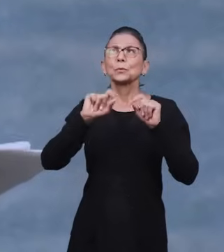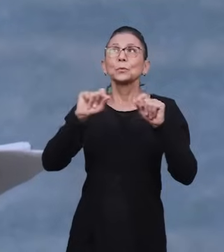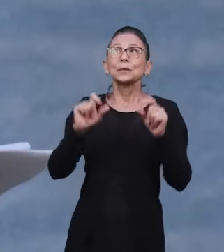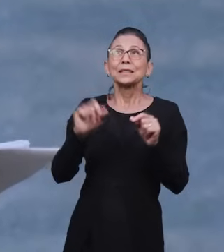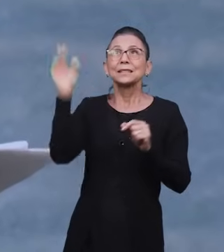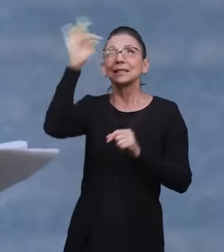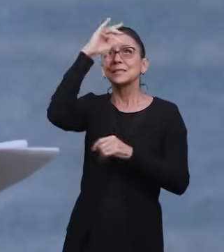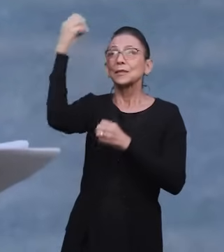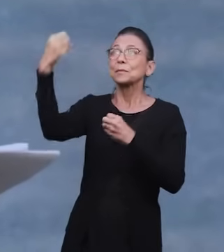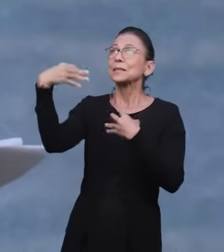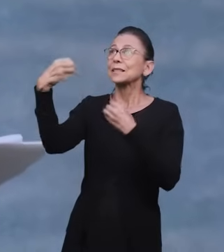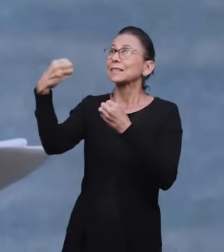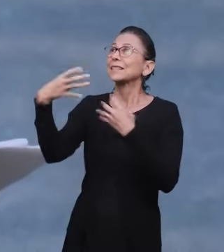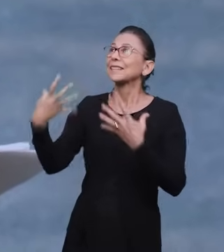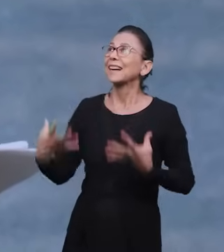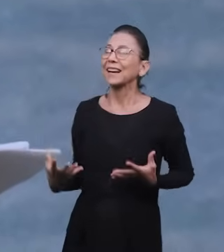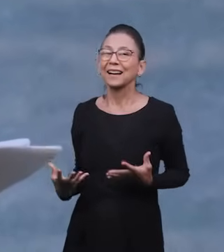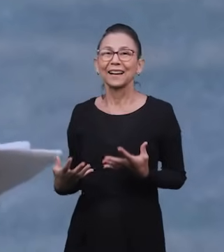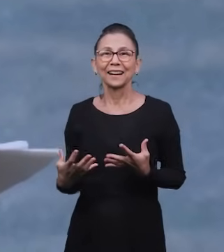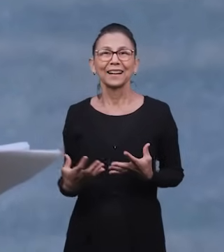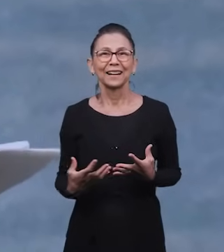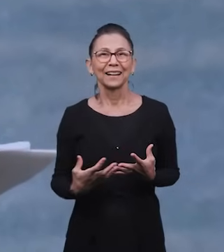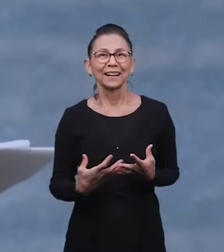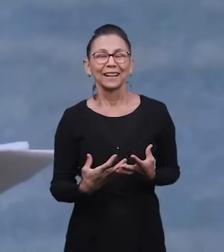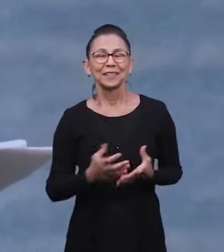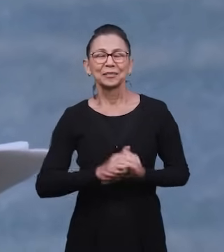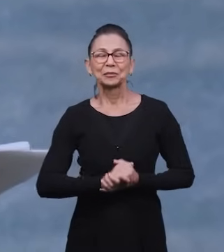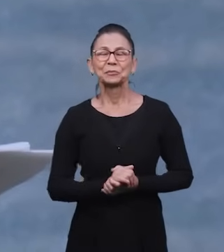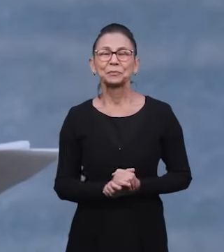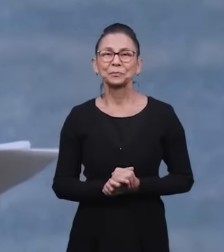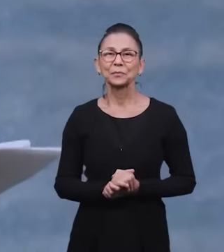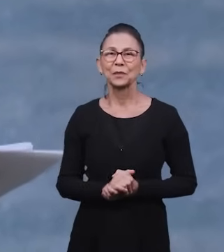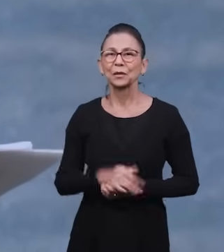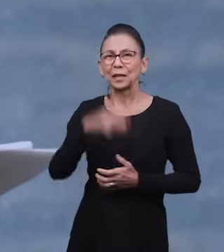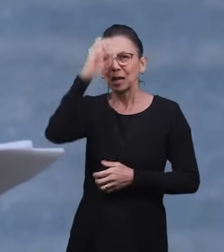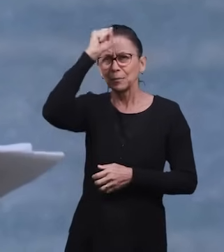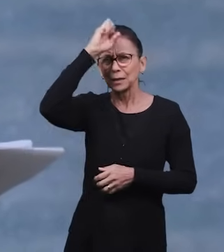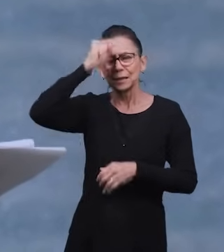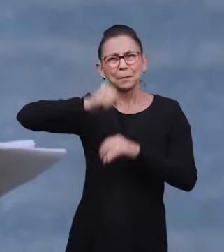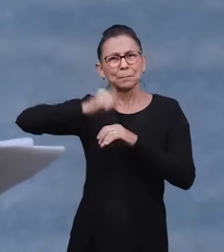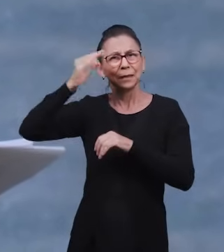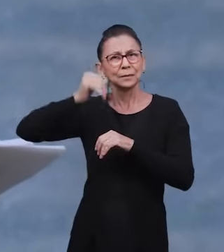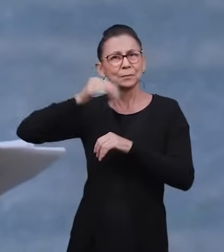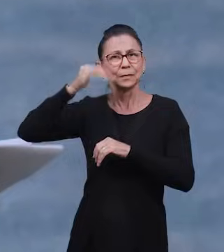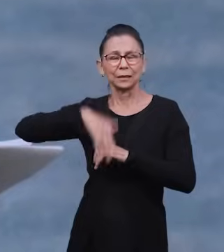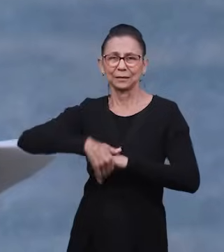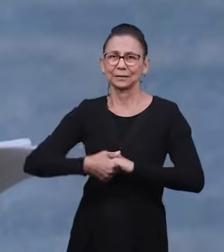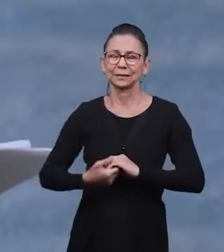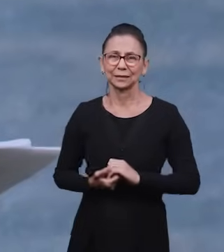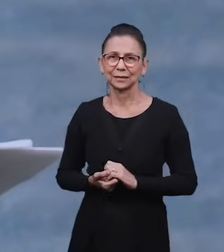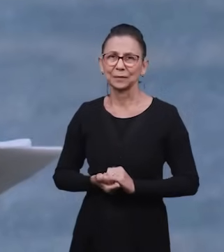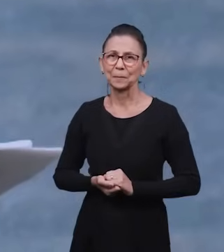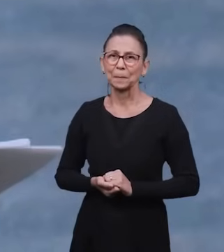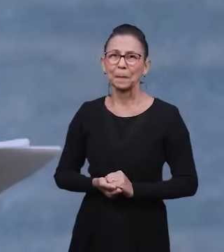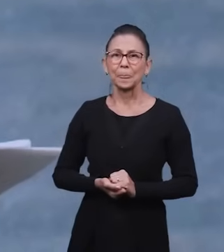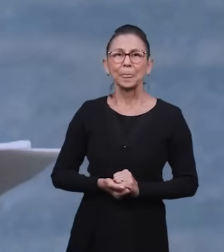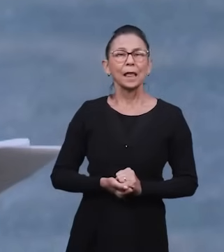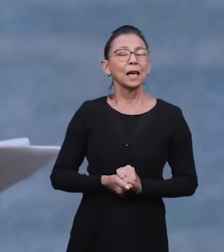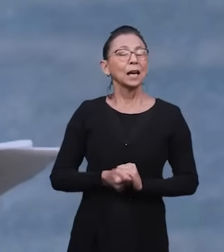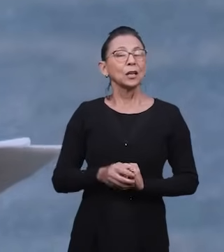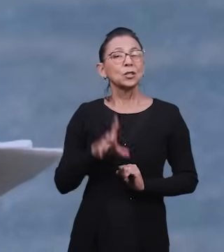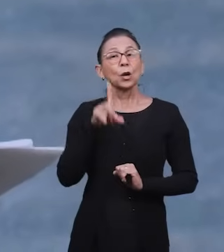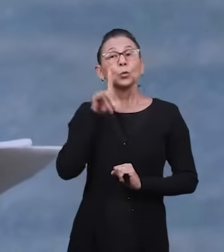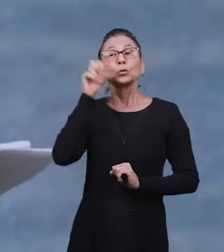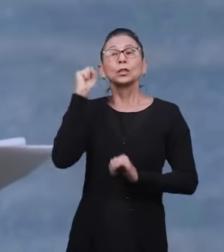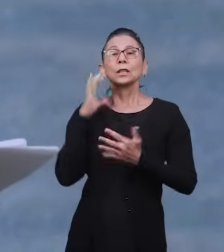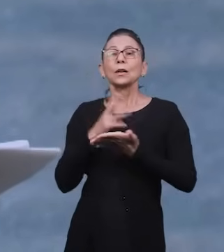É muita coisa que tem que ensinar. Eu quero estar aqui, nós vamos estar todos para aprender mais. Eu só quero interromper esse aprendizado o